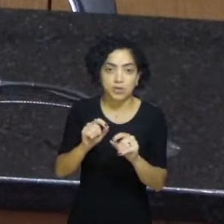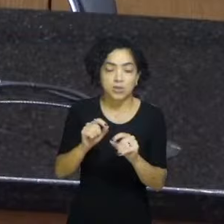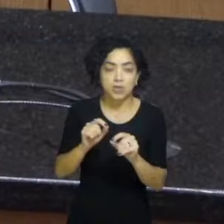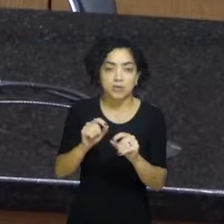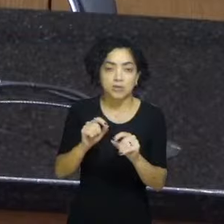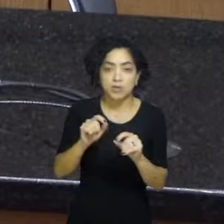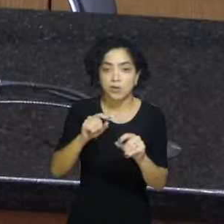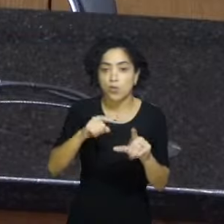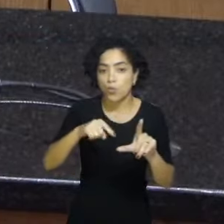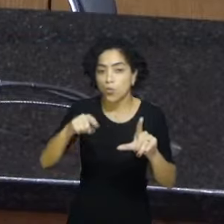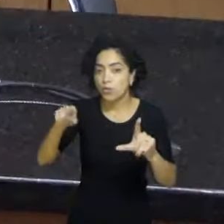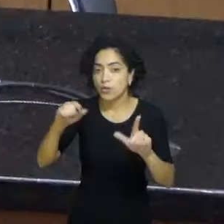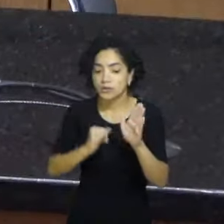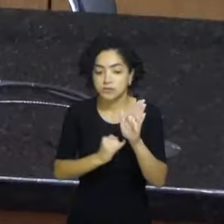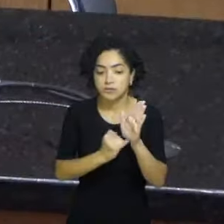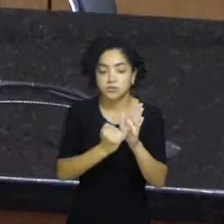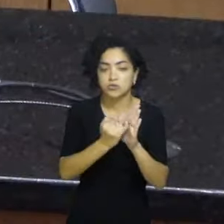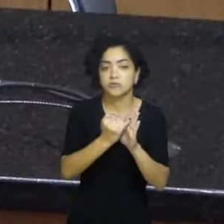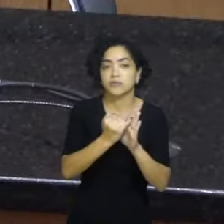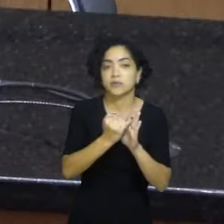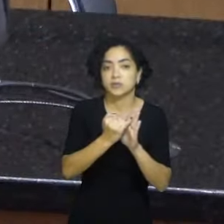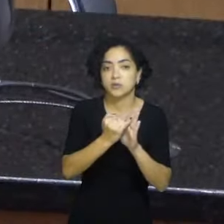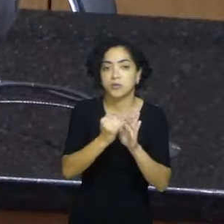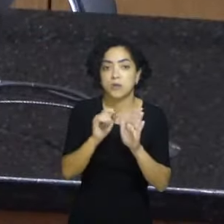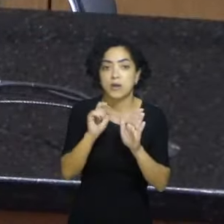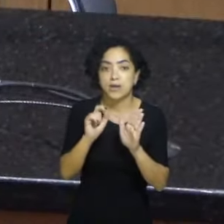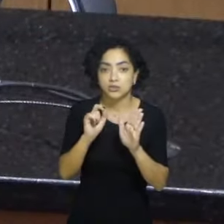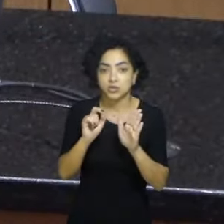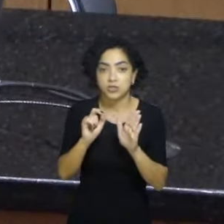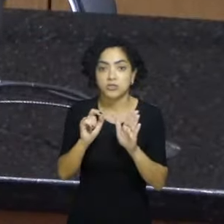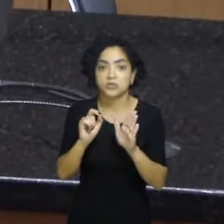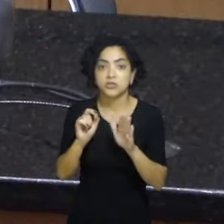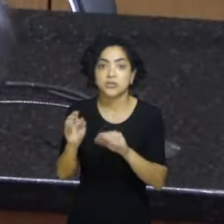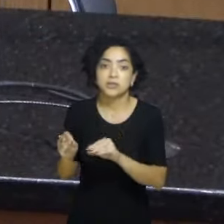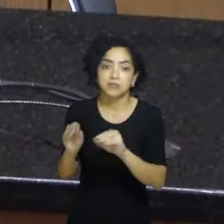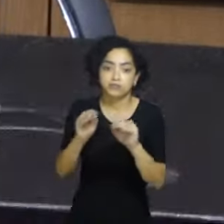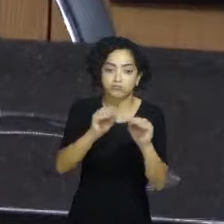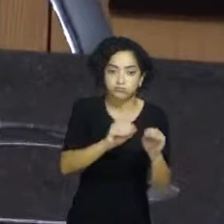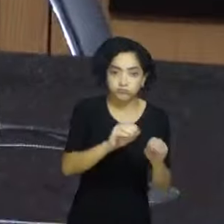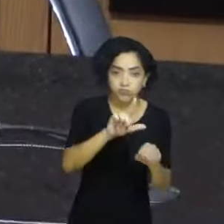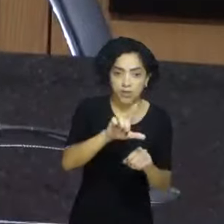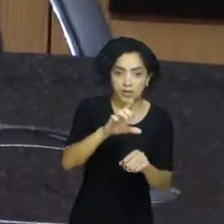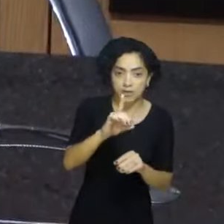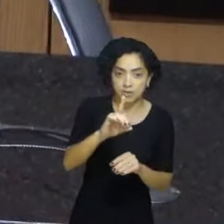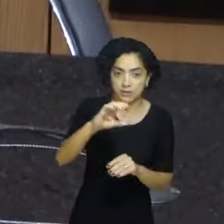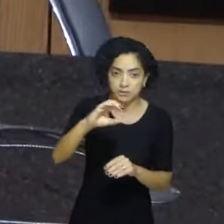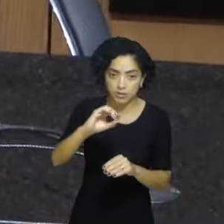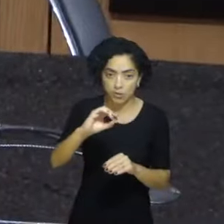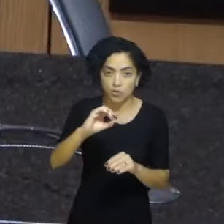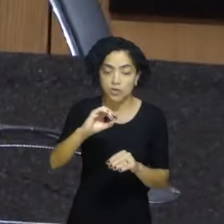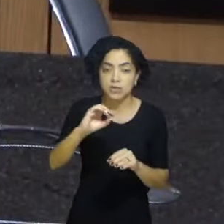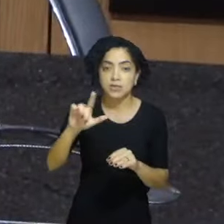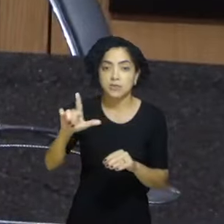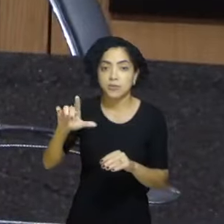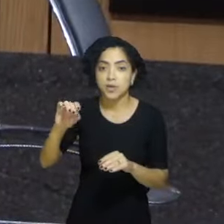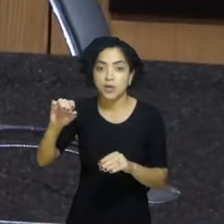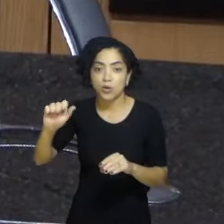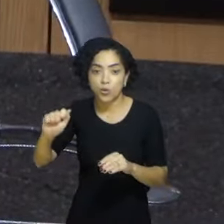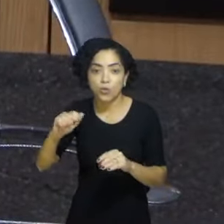inflação. A forma que nós implantamos é o seguinte: nós estamos transferindo para a LDO e para a lua de cada ano, fixar o valor do ano